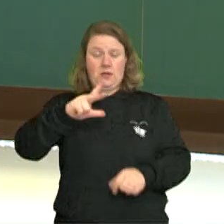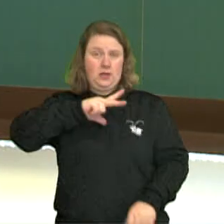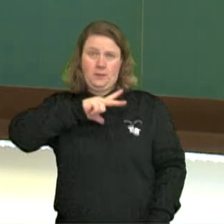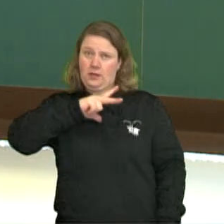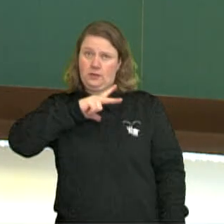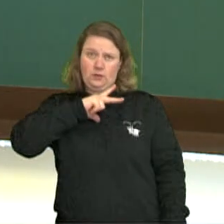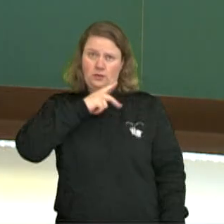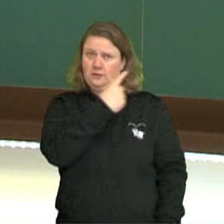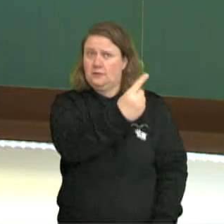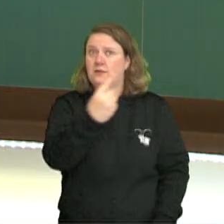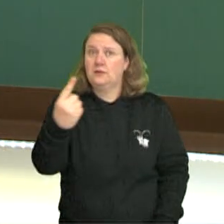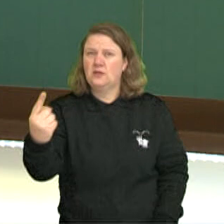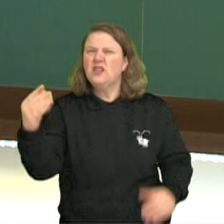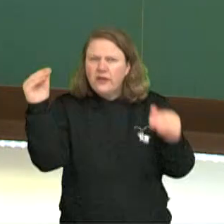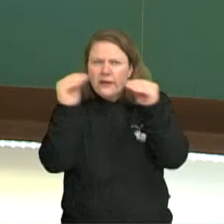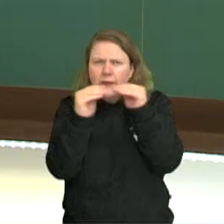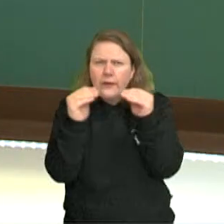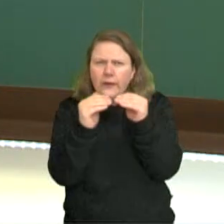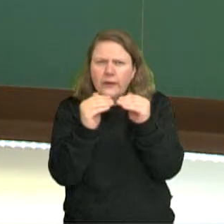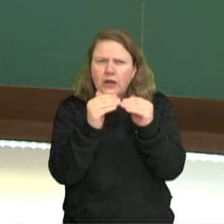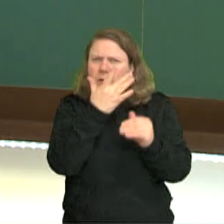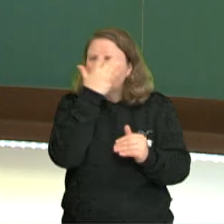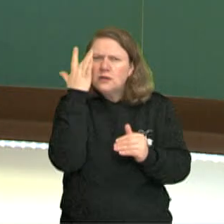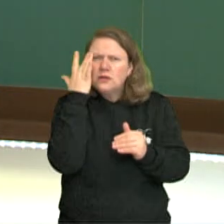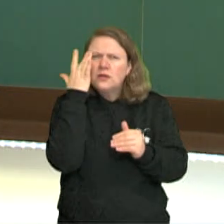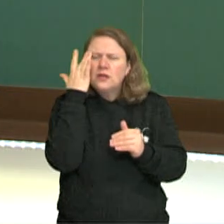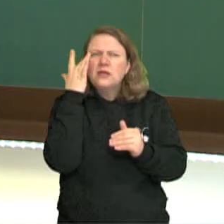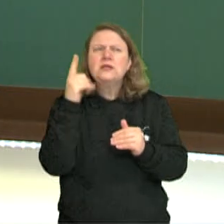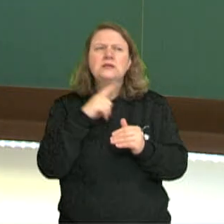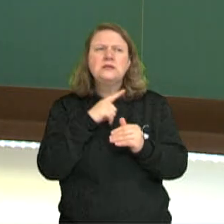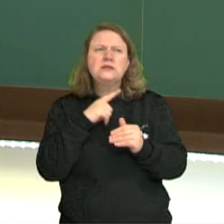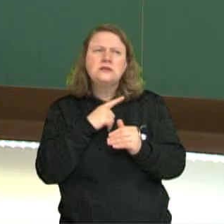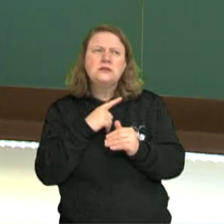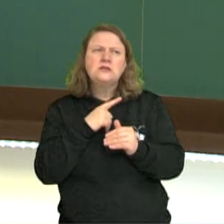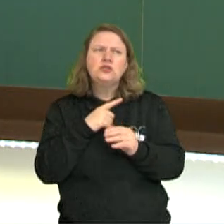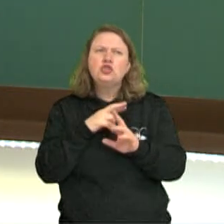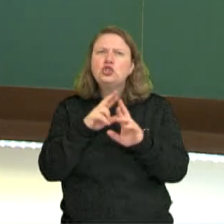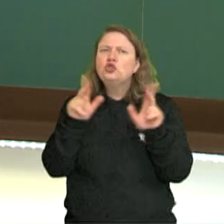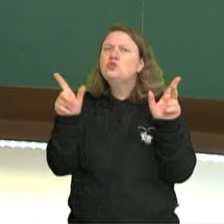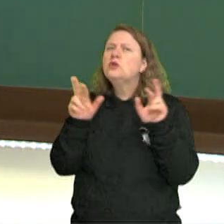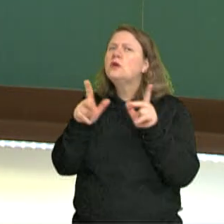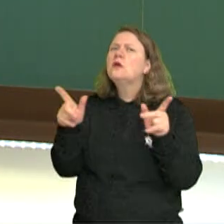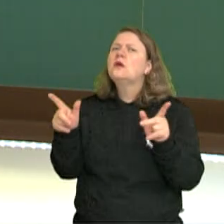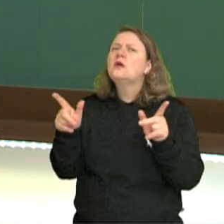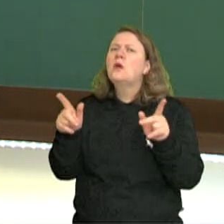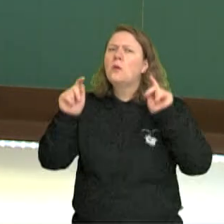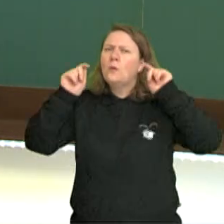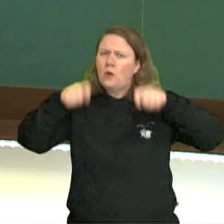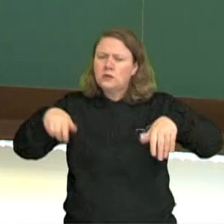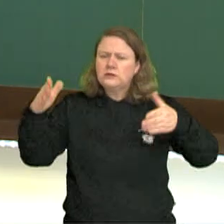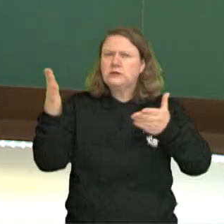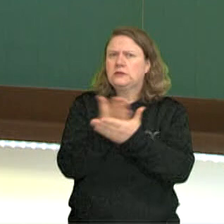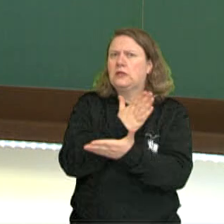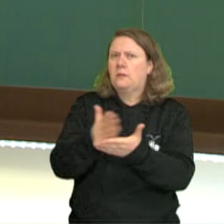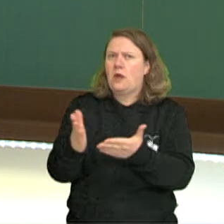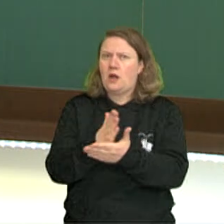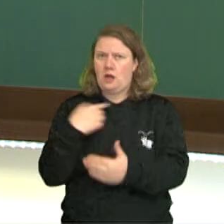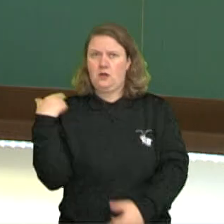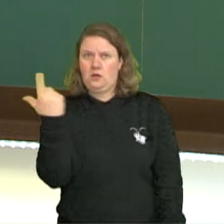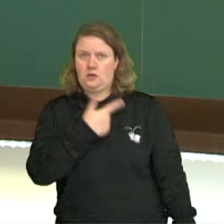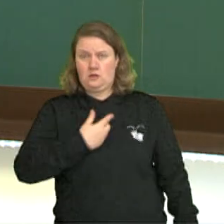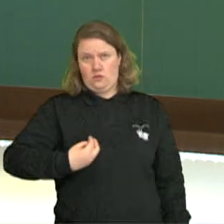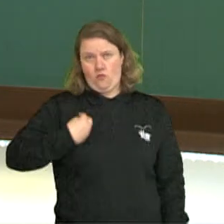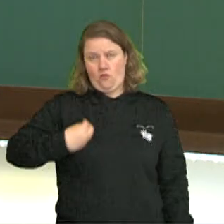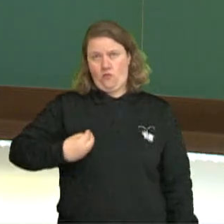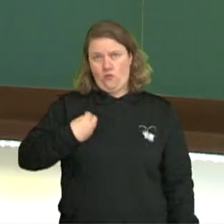concorda quando o narrador diz que há uma indistinção entre existir, querer e saber? É possível separar isso na nossa vida enquanto